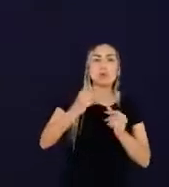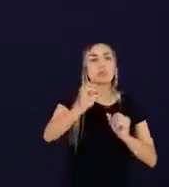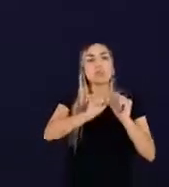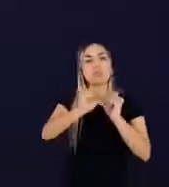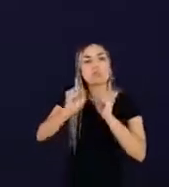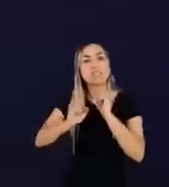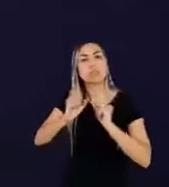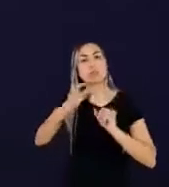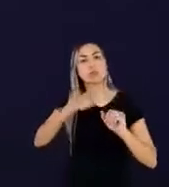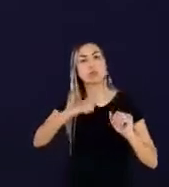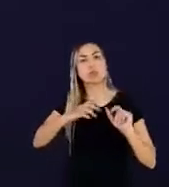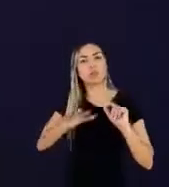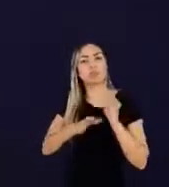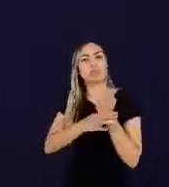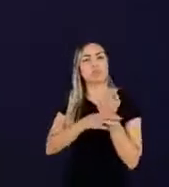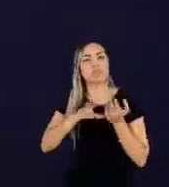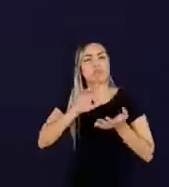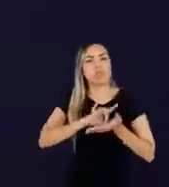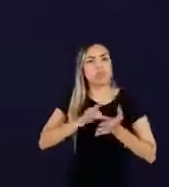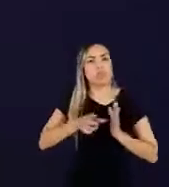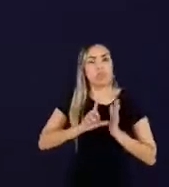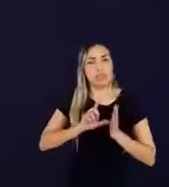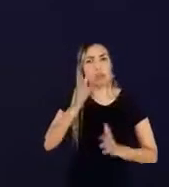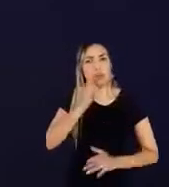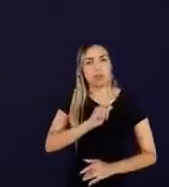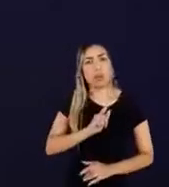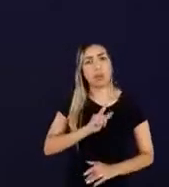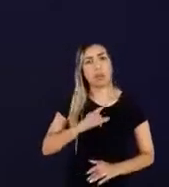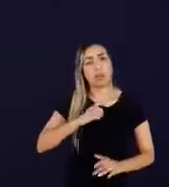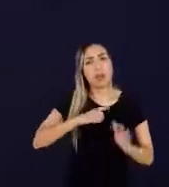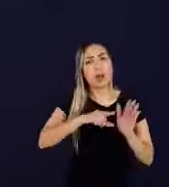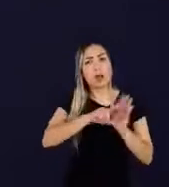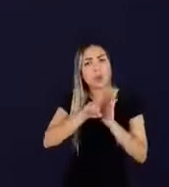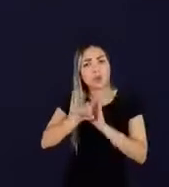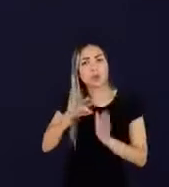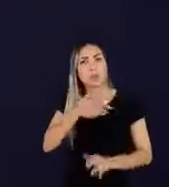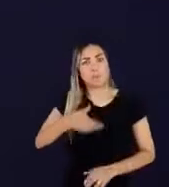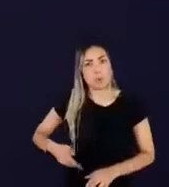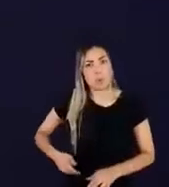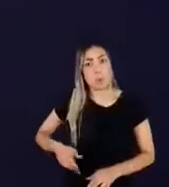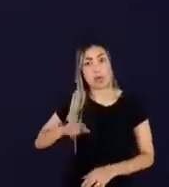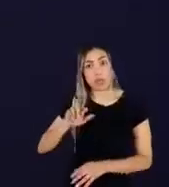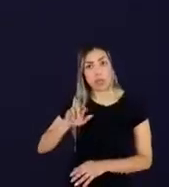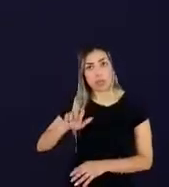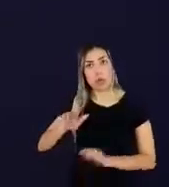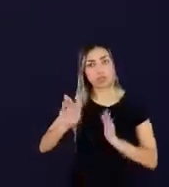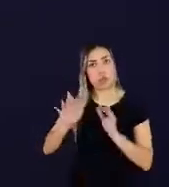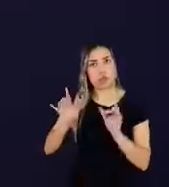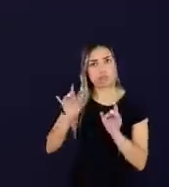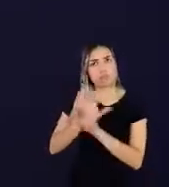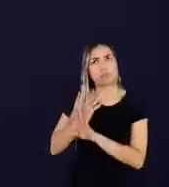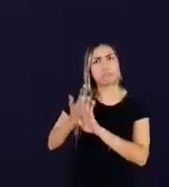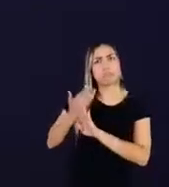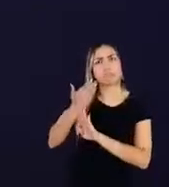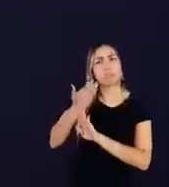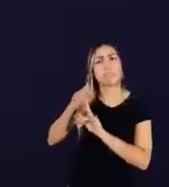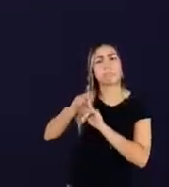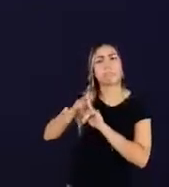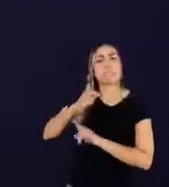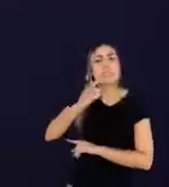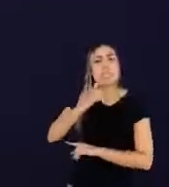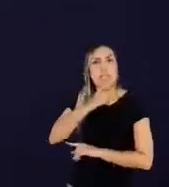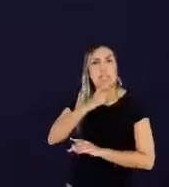garantias prévios. Também uma consulta pública que a ANEEL já encerrou agora no mês de setembro, e está concluindo já suas